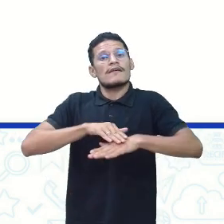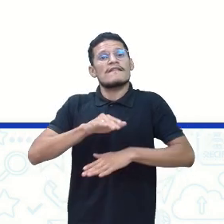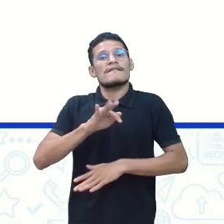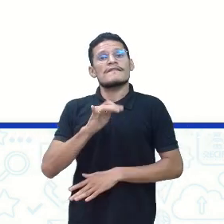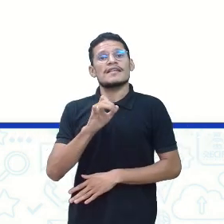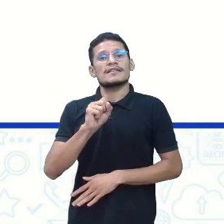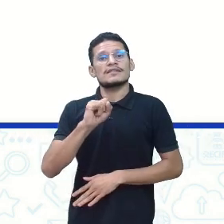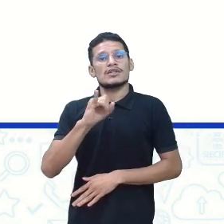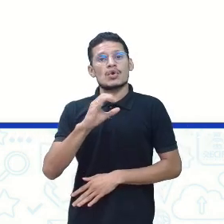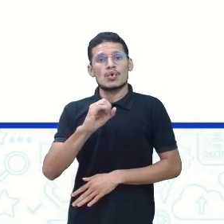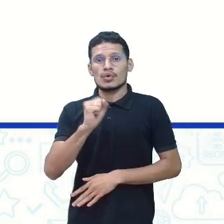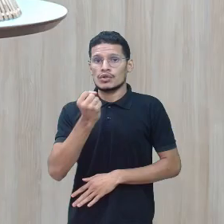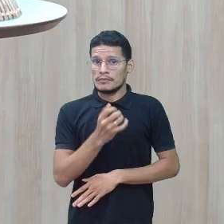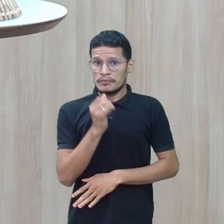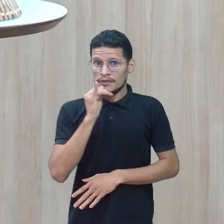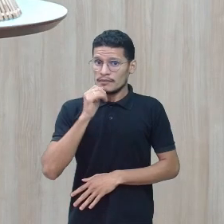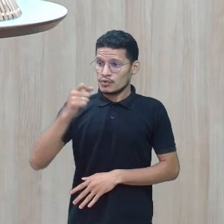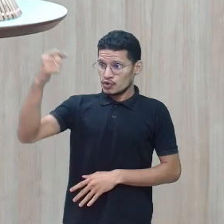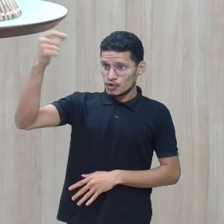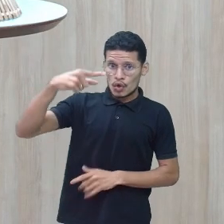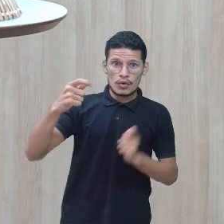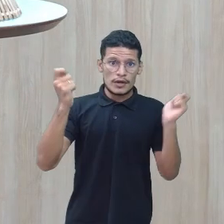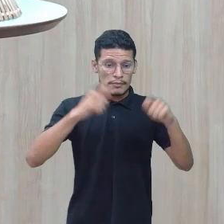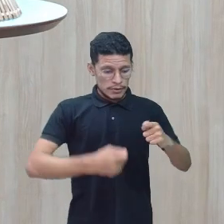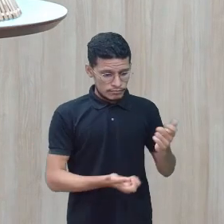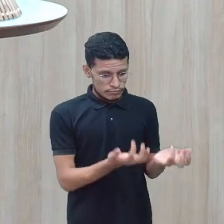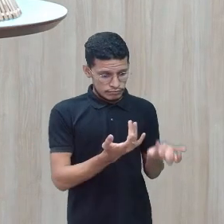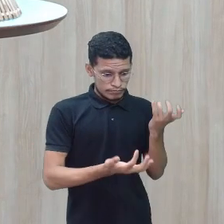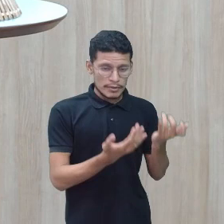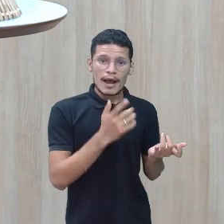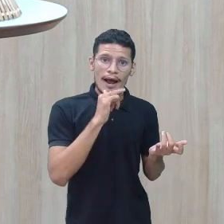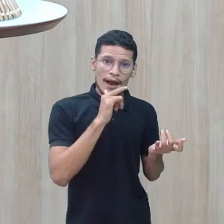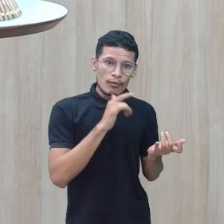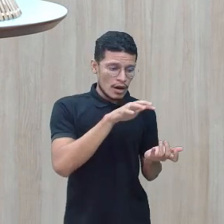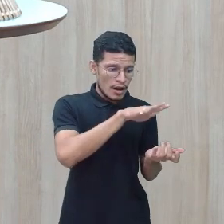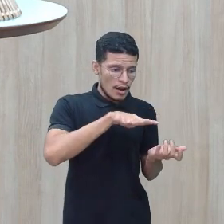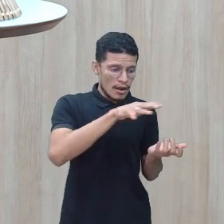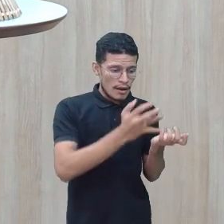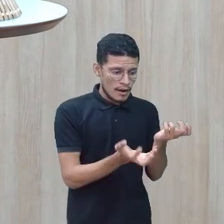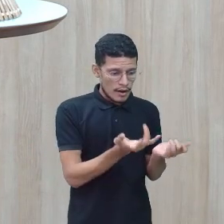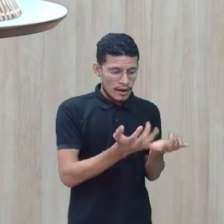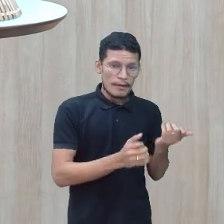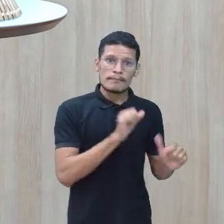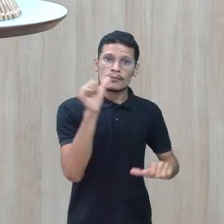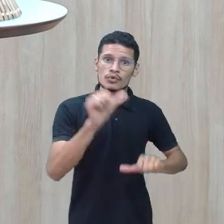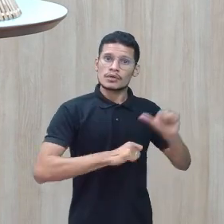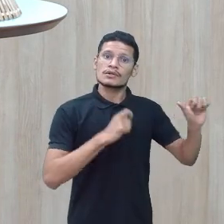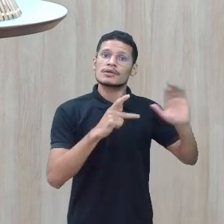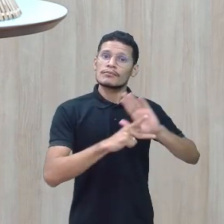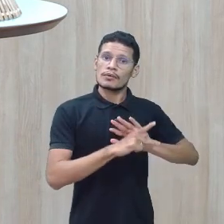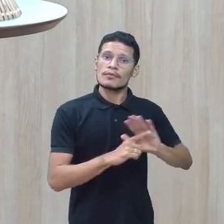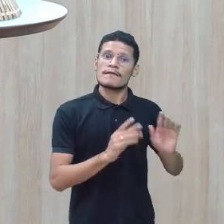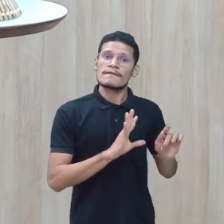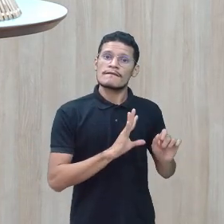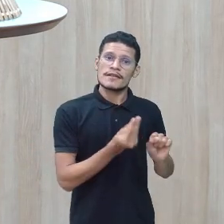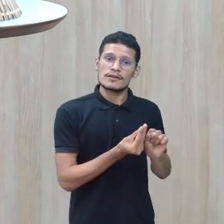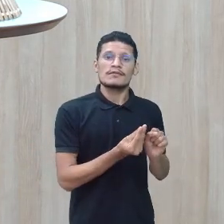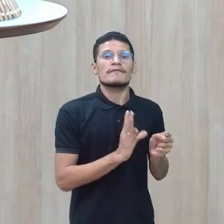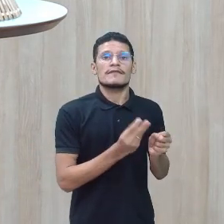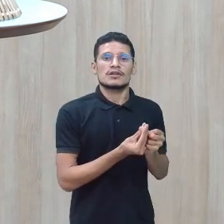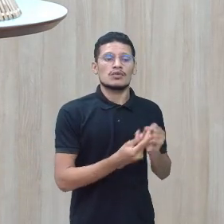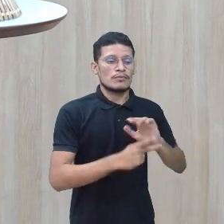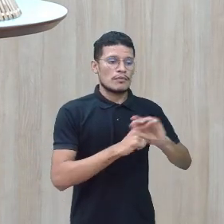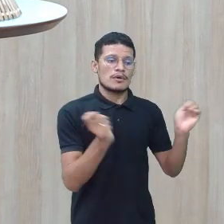necessário que o Sol aqueça a água para que ocorra essa mudança de estado físico e ocorra o ciclo